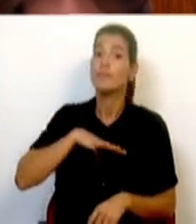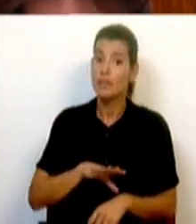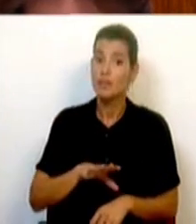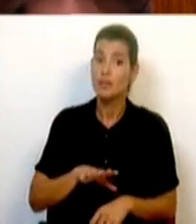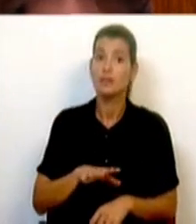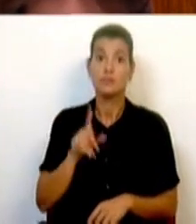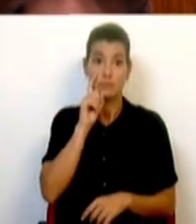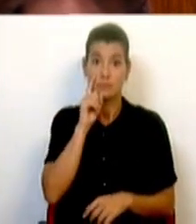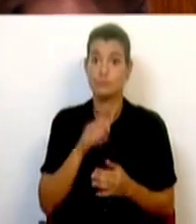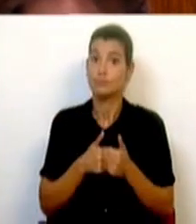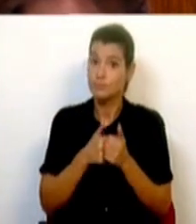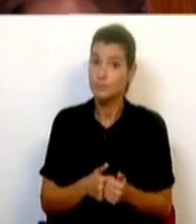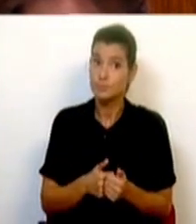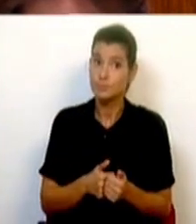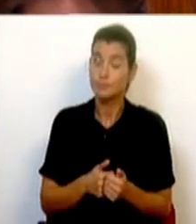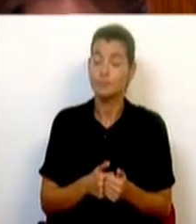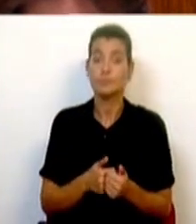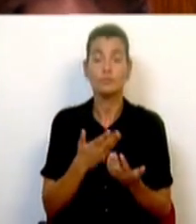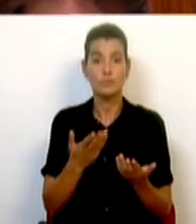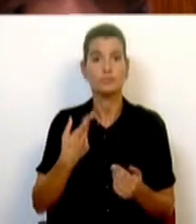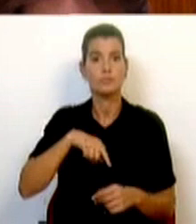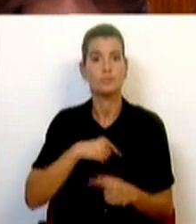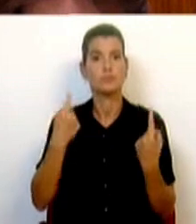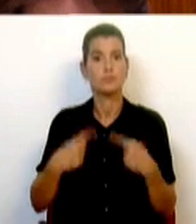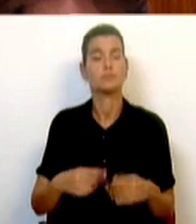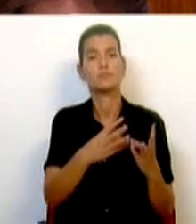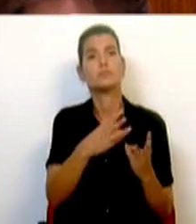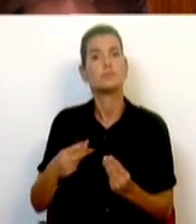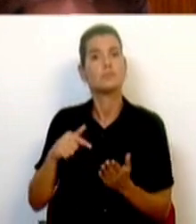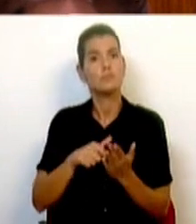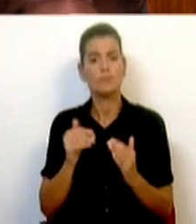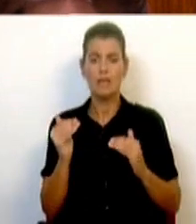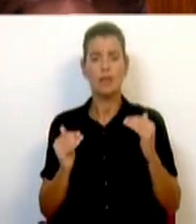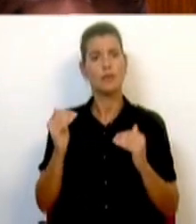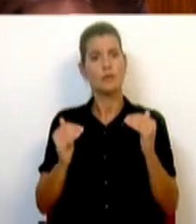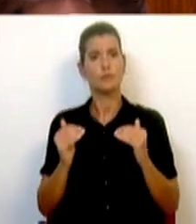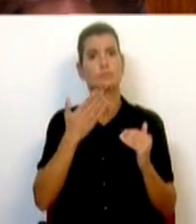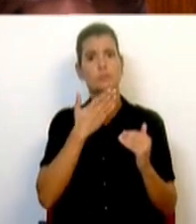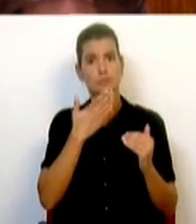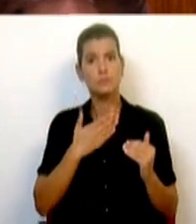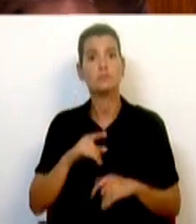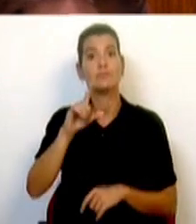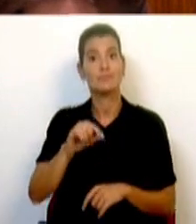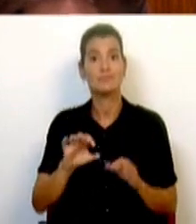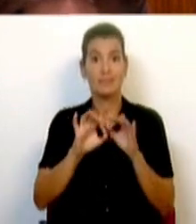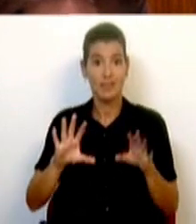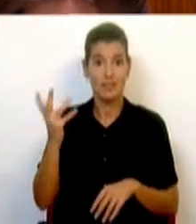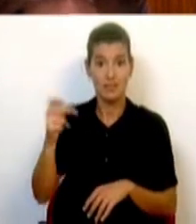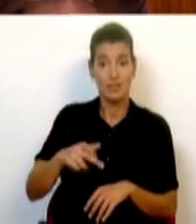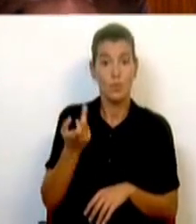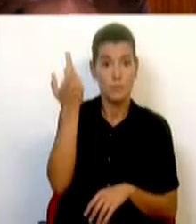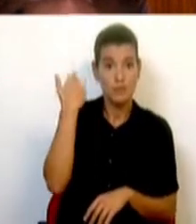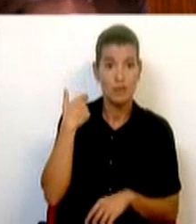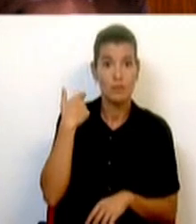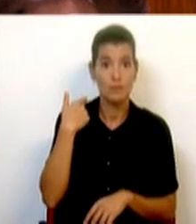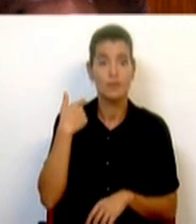E o que queremos assegurar é que nós temos orçamentos equilibrados e que, tal como aconteceu o ano